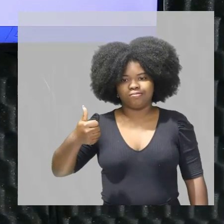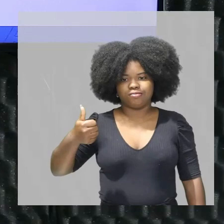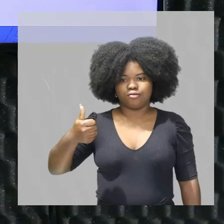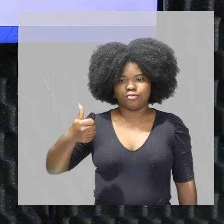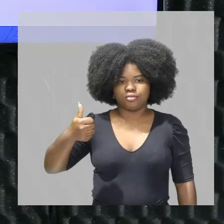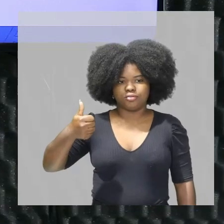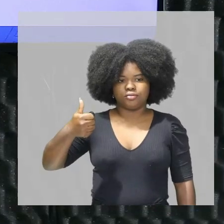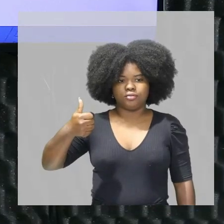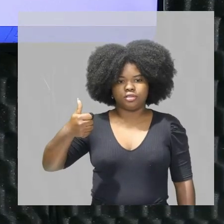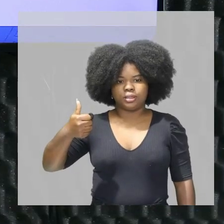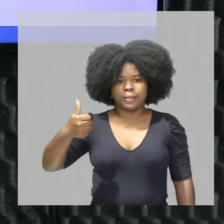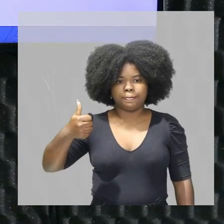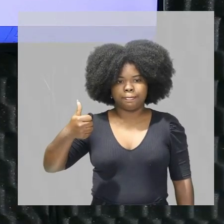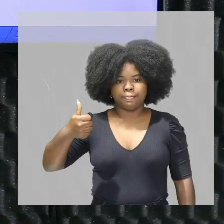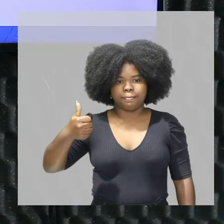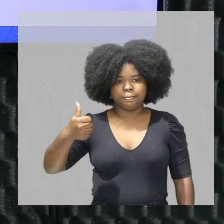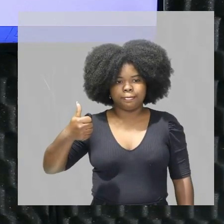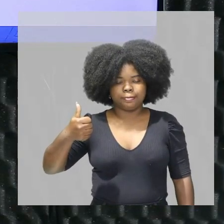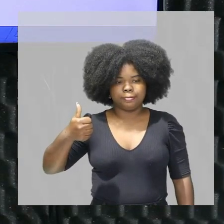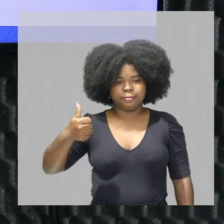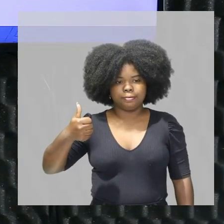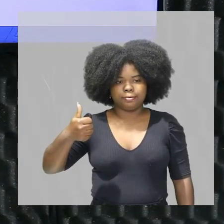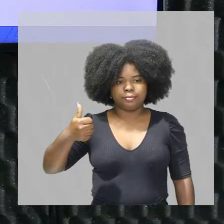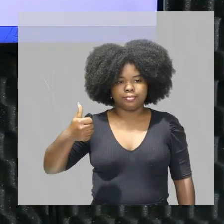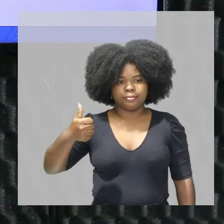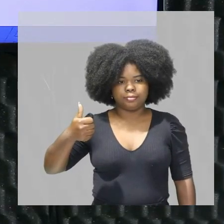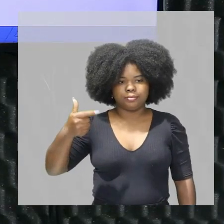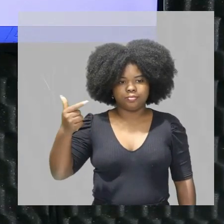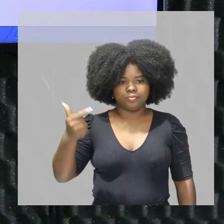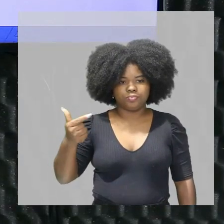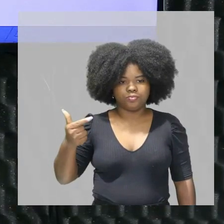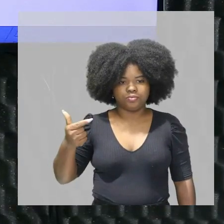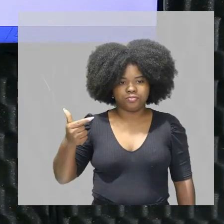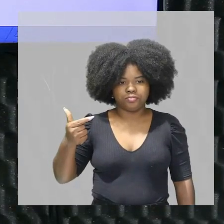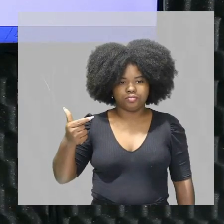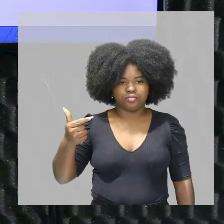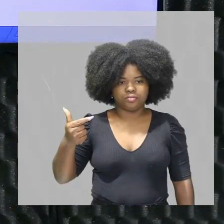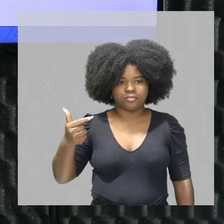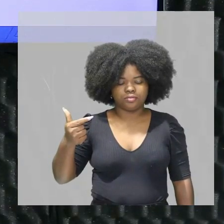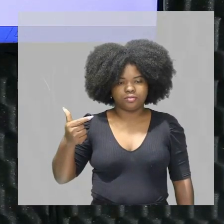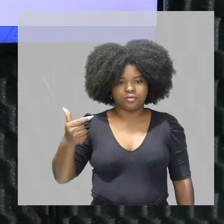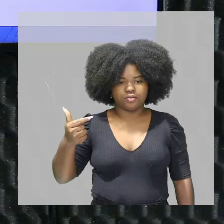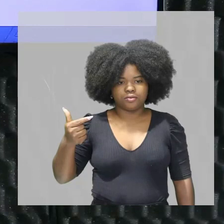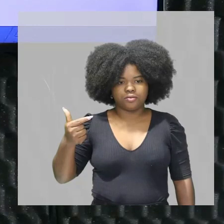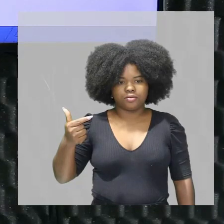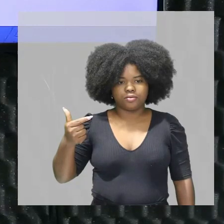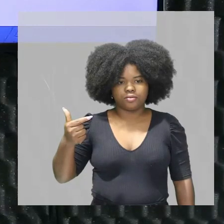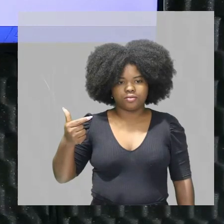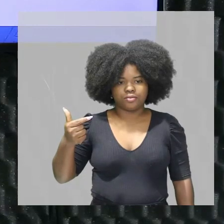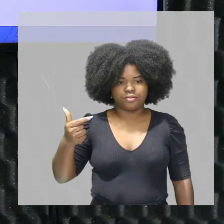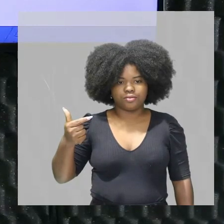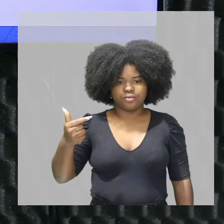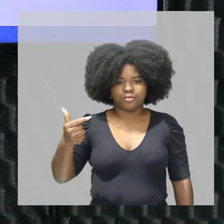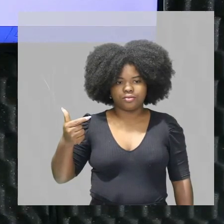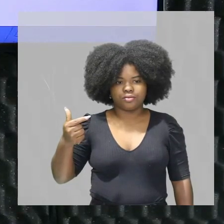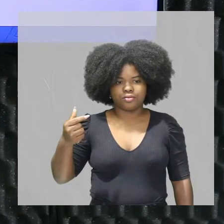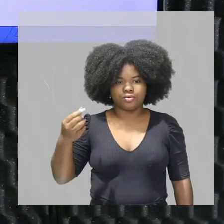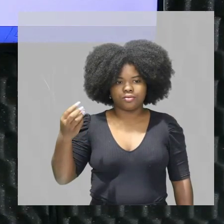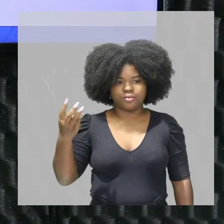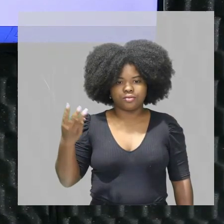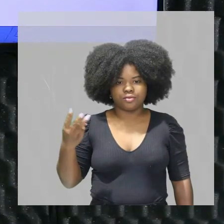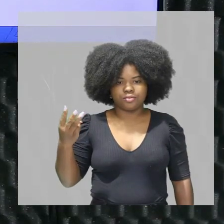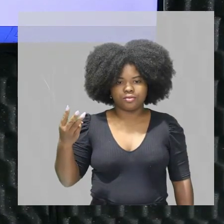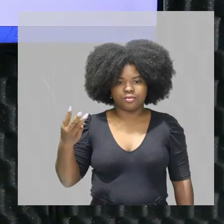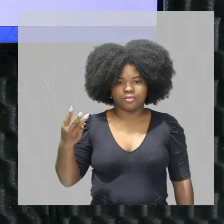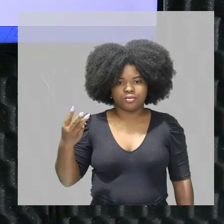um milhão de reais com o médico que morreu doente os homens jamais sendo feliz felicidade não existe a qualidade